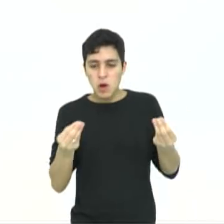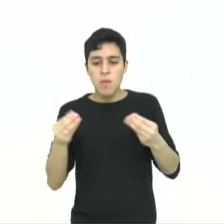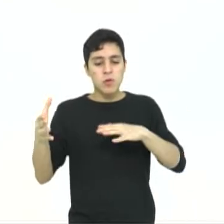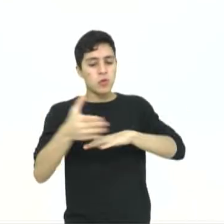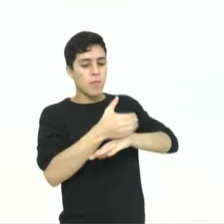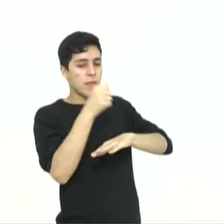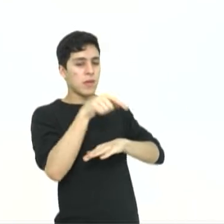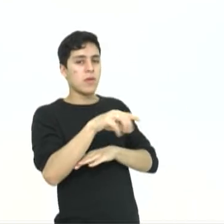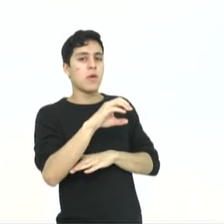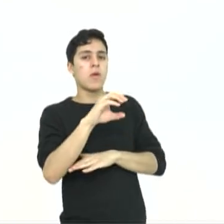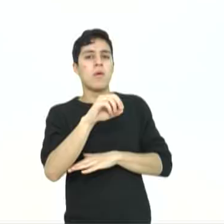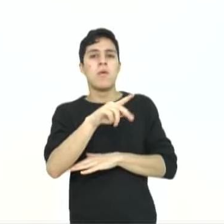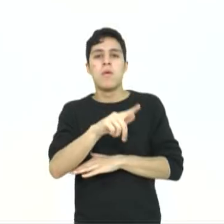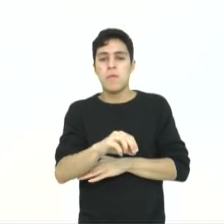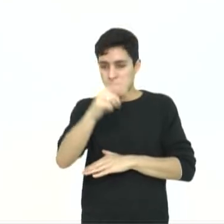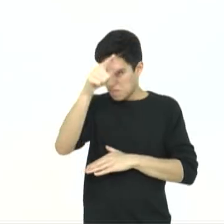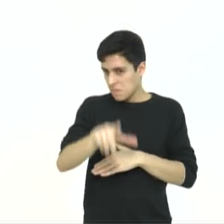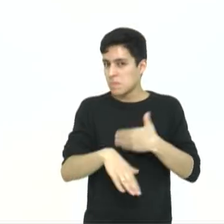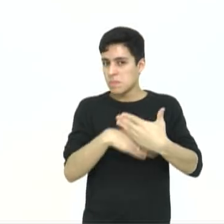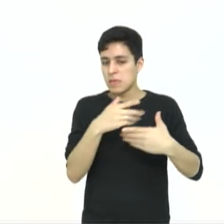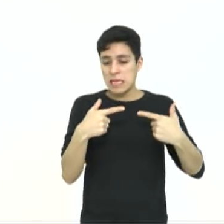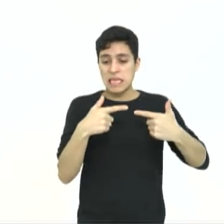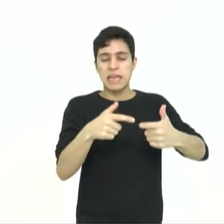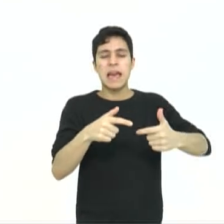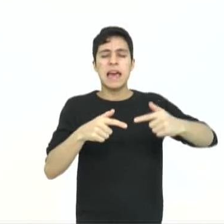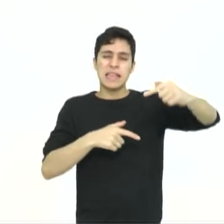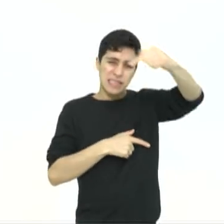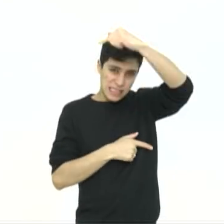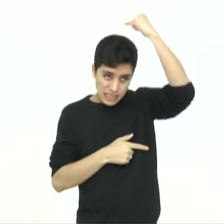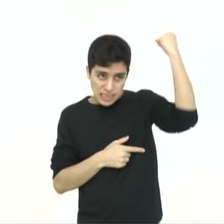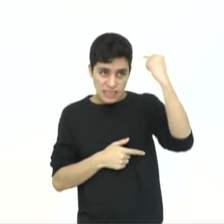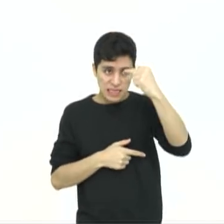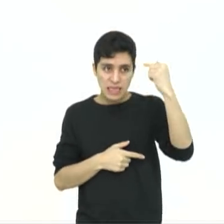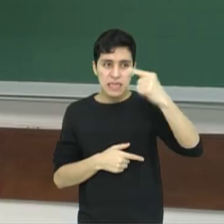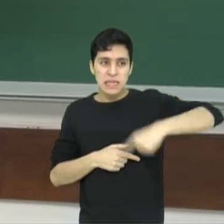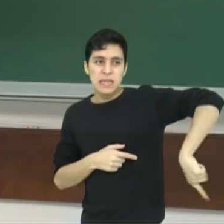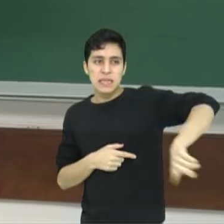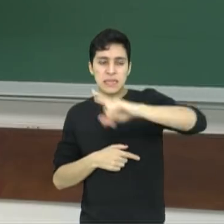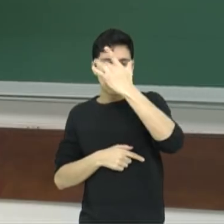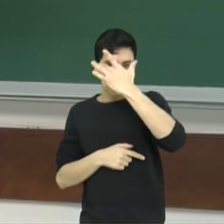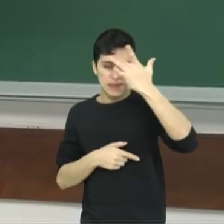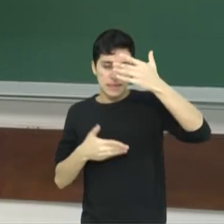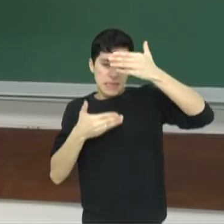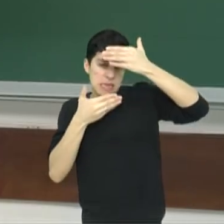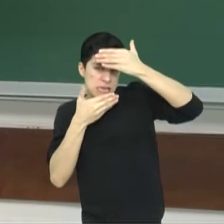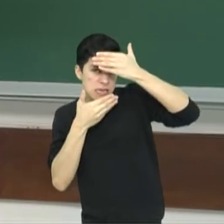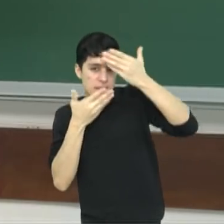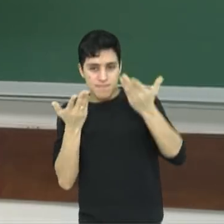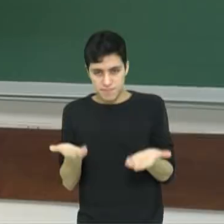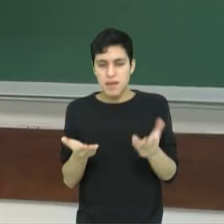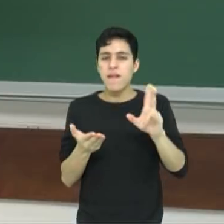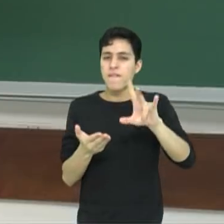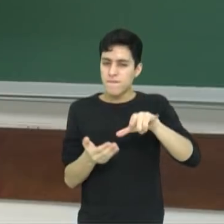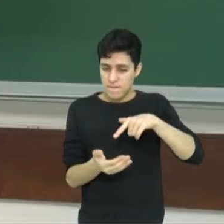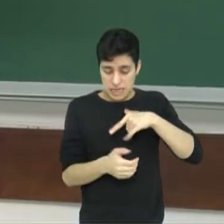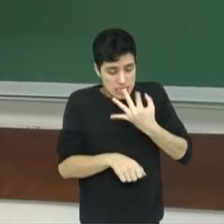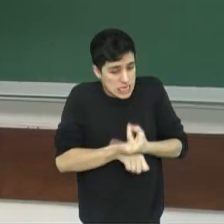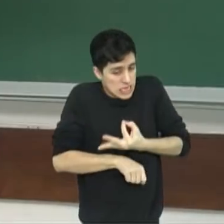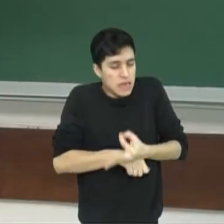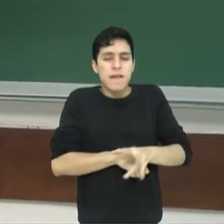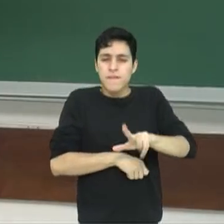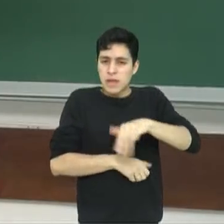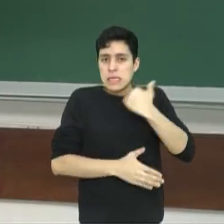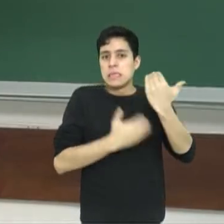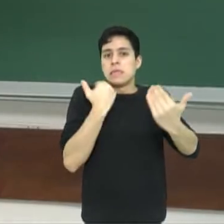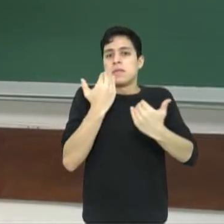britânicos na África, mais, Guerra Santa dos sudaneses islâmicos, claro que vai ter resistência, claro que vai ter derramamento de sangue. Um